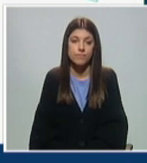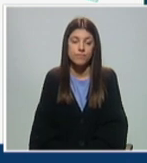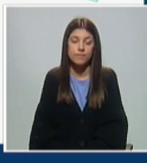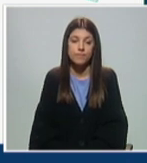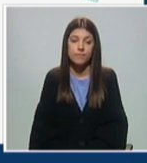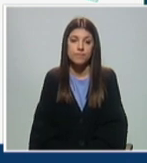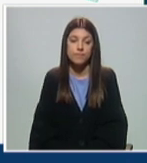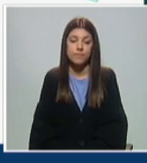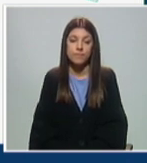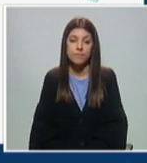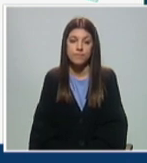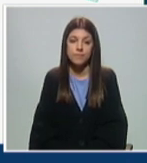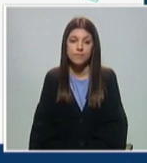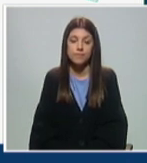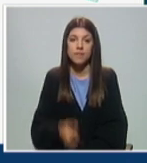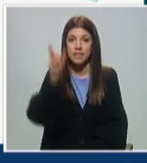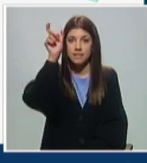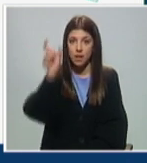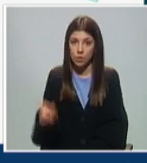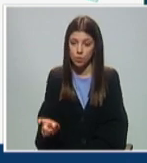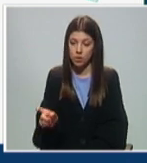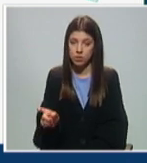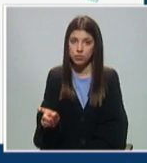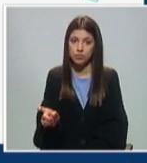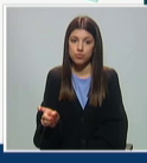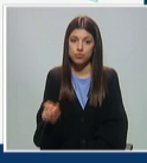Então, nós trabalhamos com as células